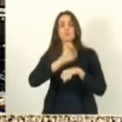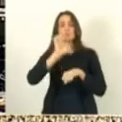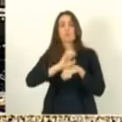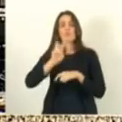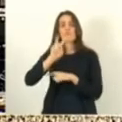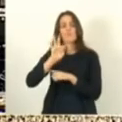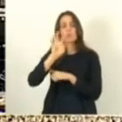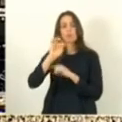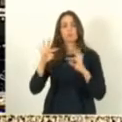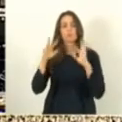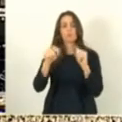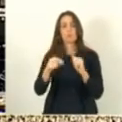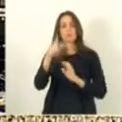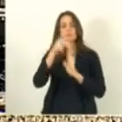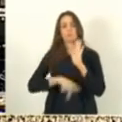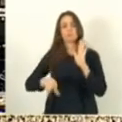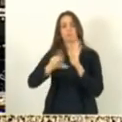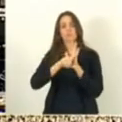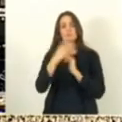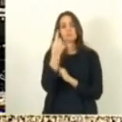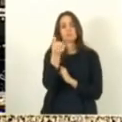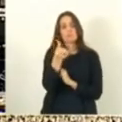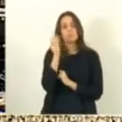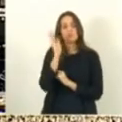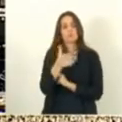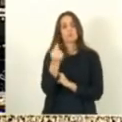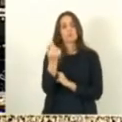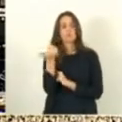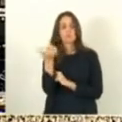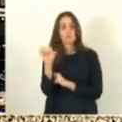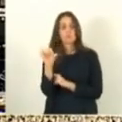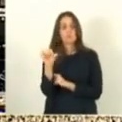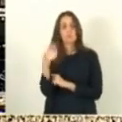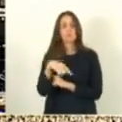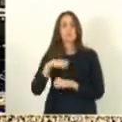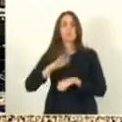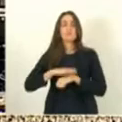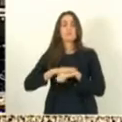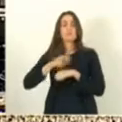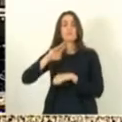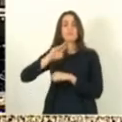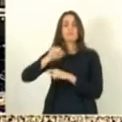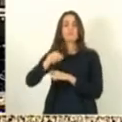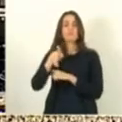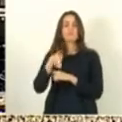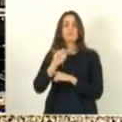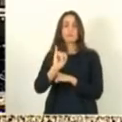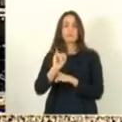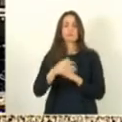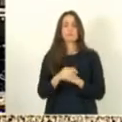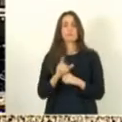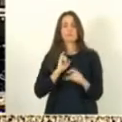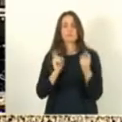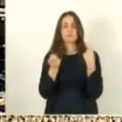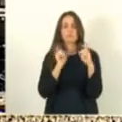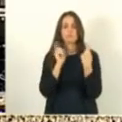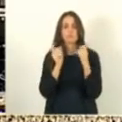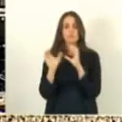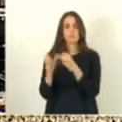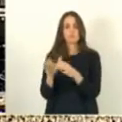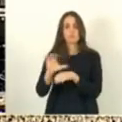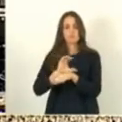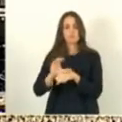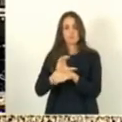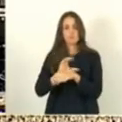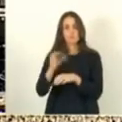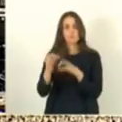veto total ao projeto de lei 16/2019, de autoria do deputado Sérgio Majeski. Na reunião da Comissão de Constituição e